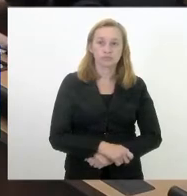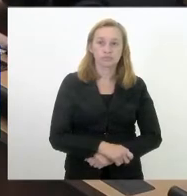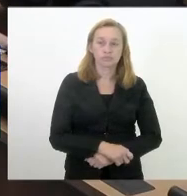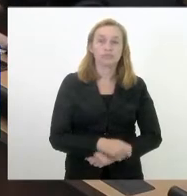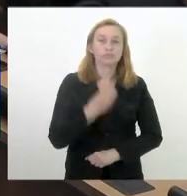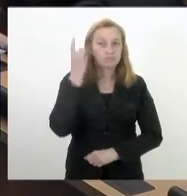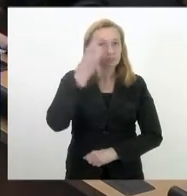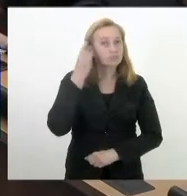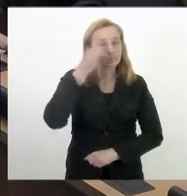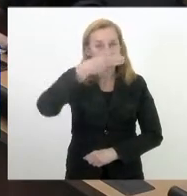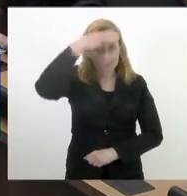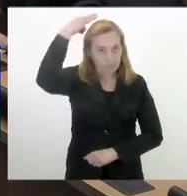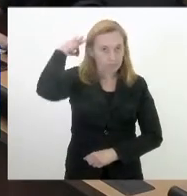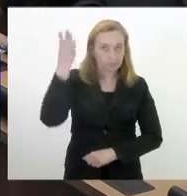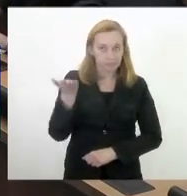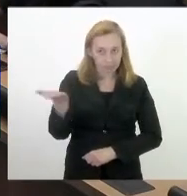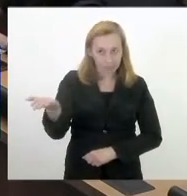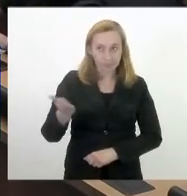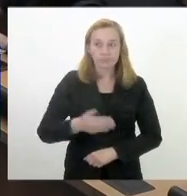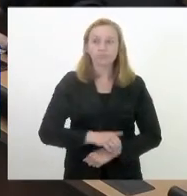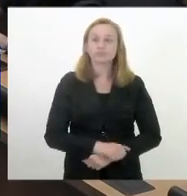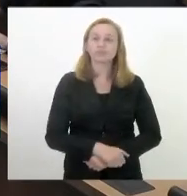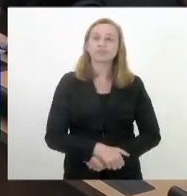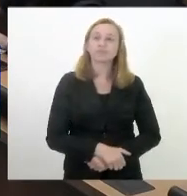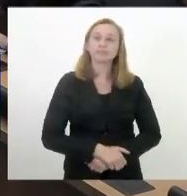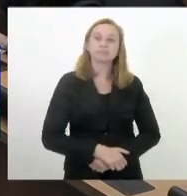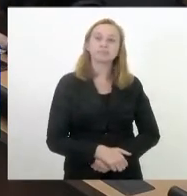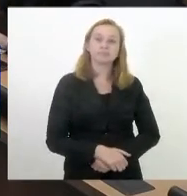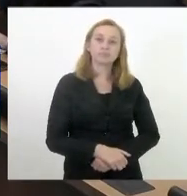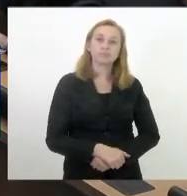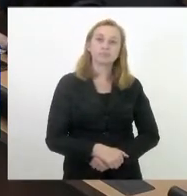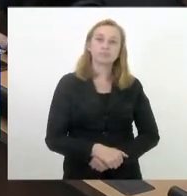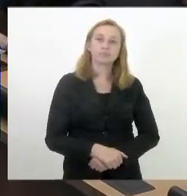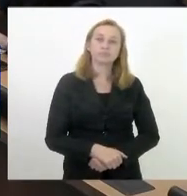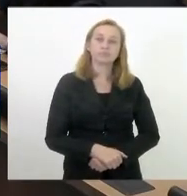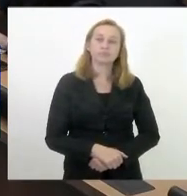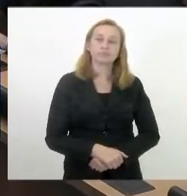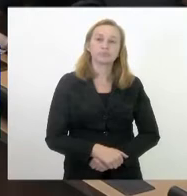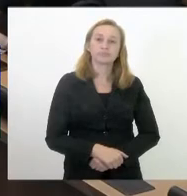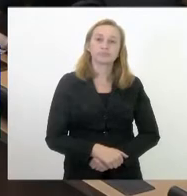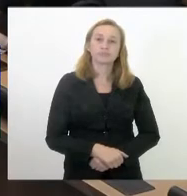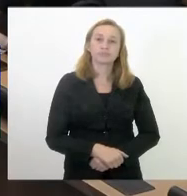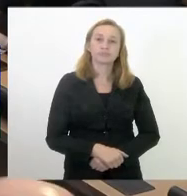Deputado Márcio Pacheco, por favor. A coisa mais importante é beber água do